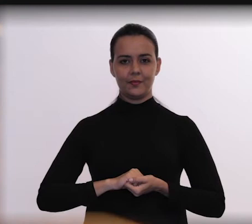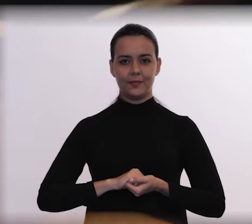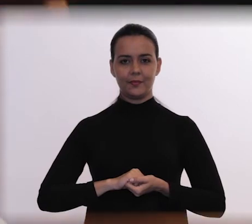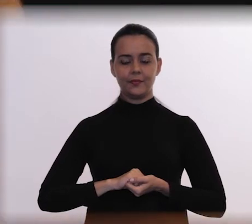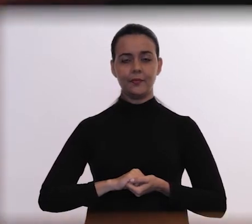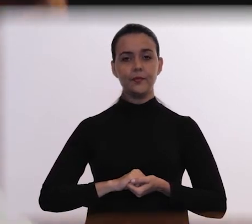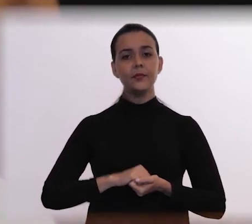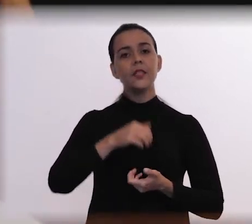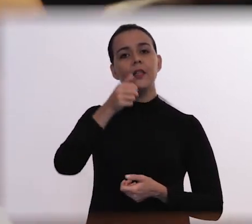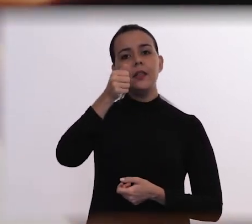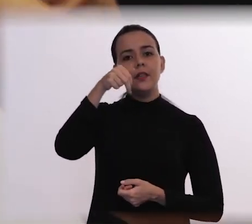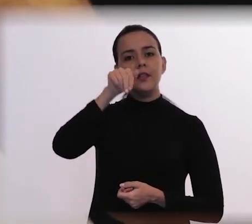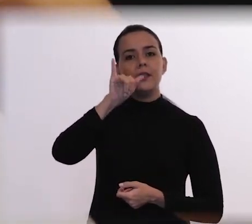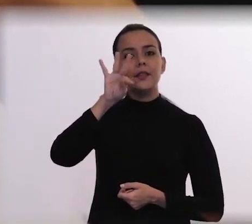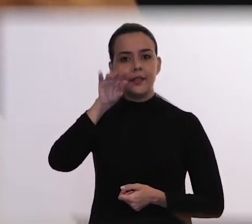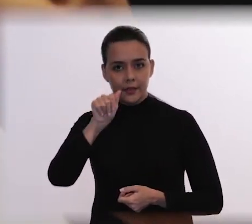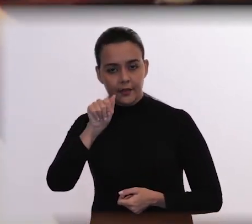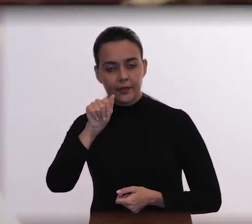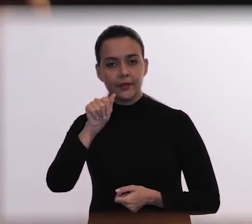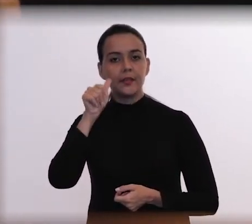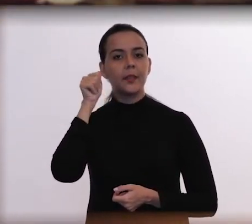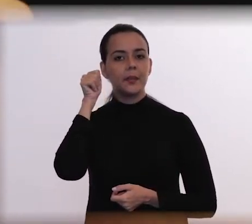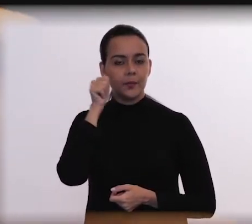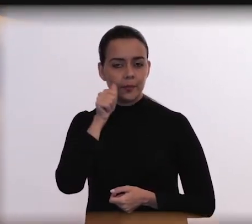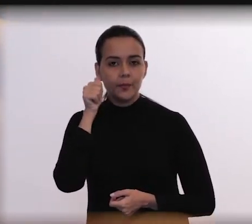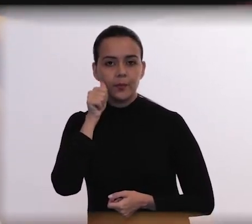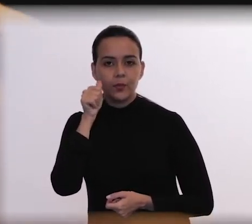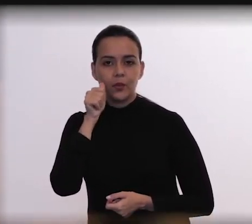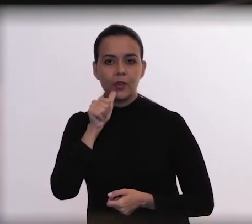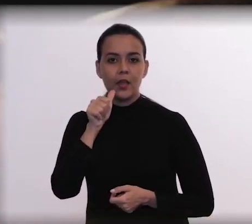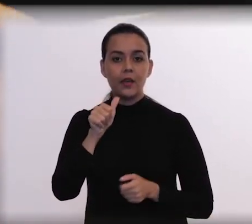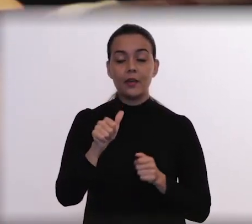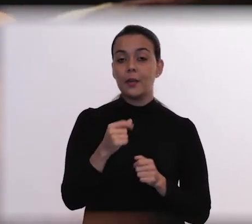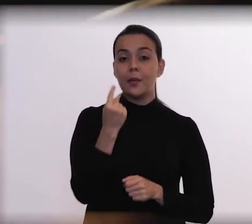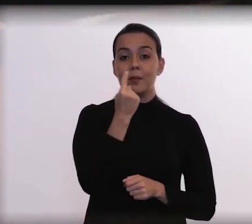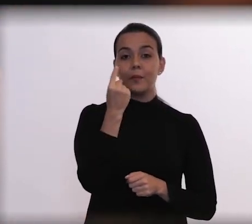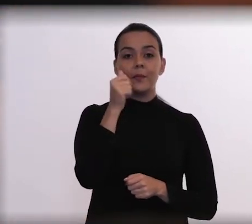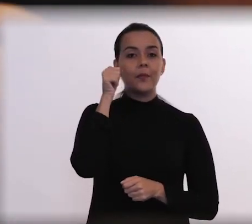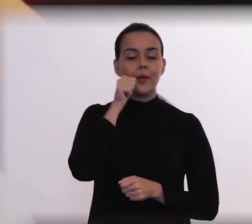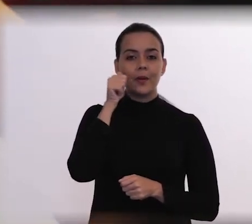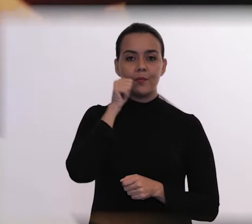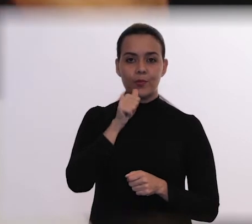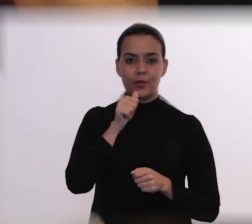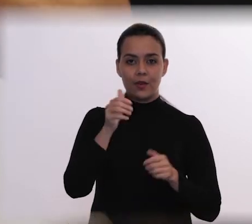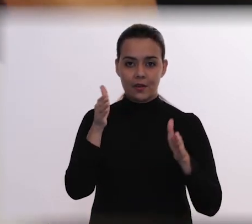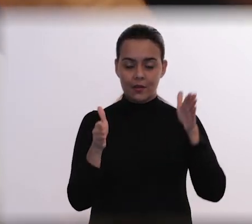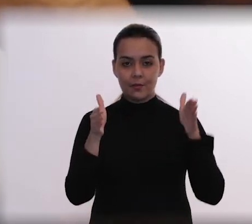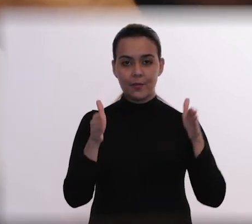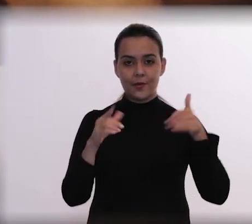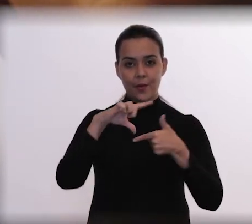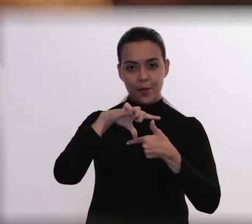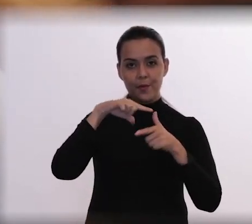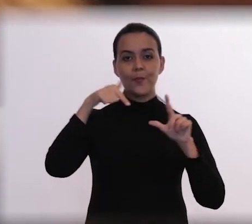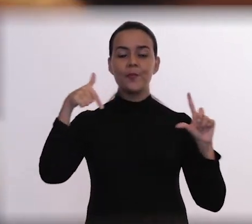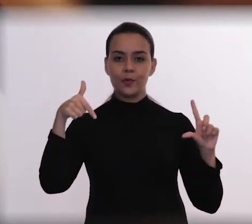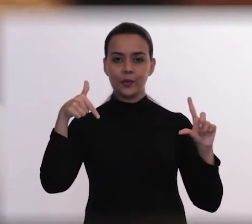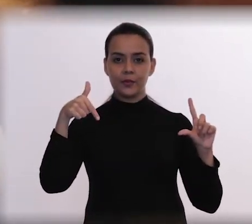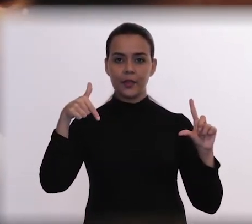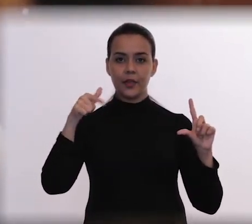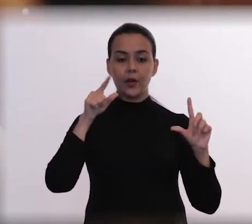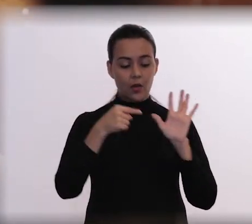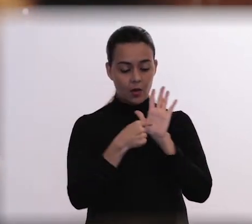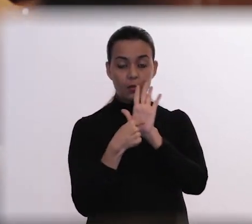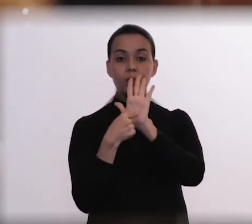A Anita Malfatti é apontada como a primeira introdutora do modernismo no Brasil, sobretudo a partir da exposição que ela fez